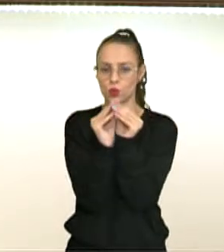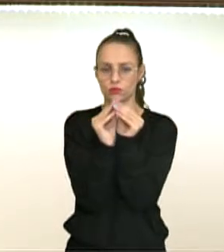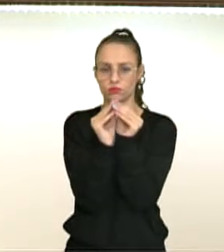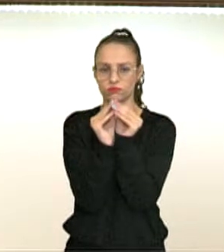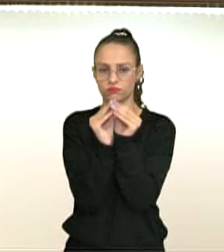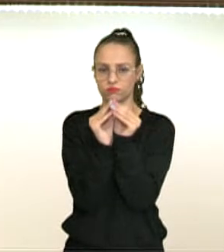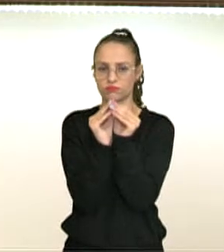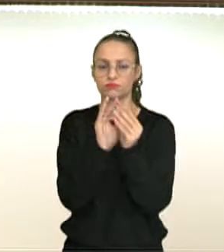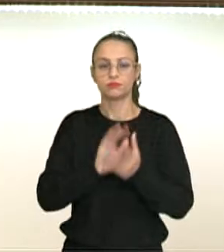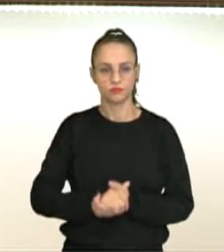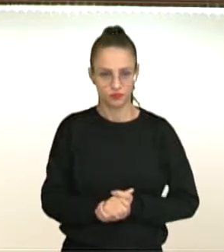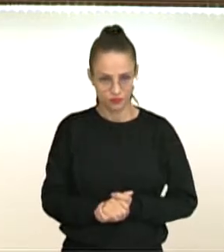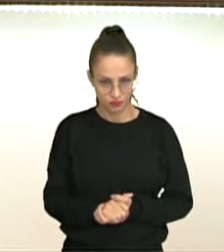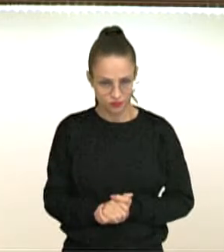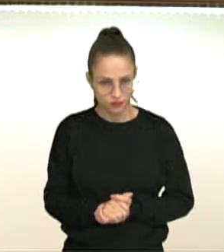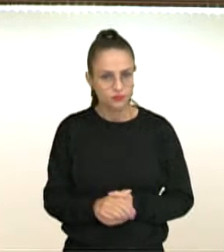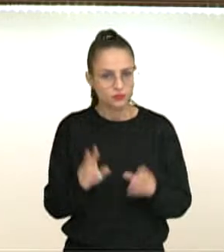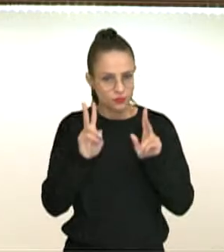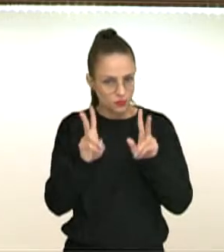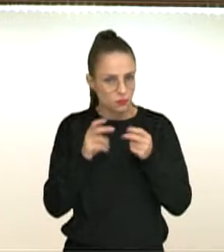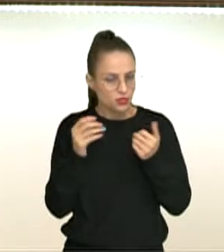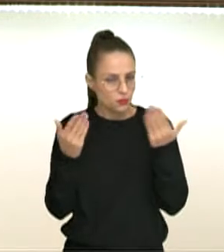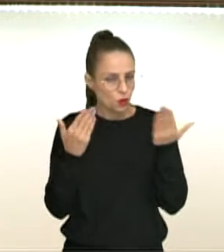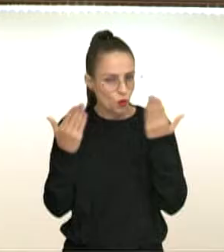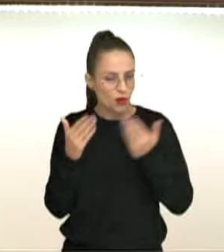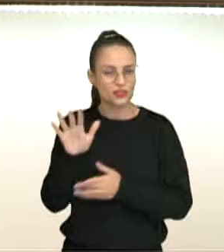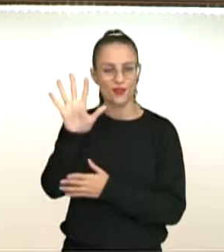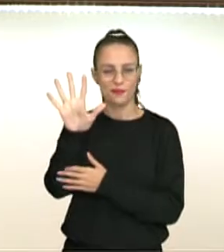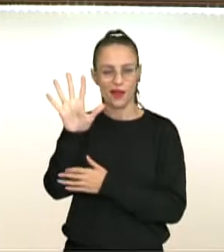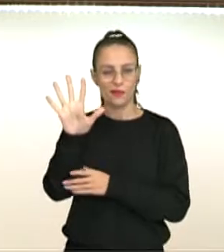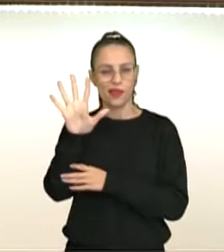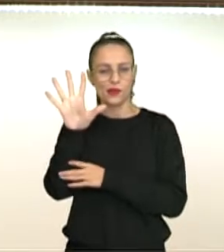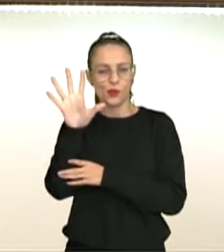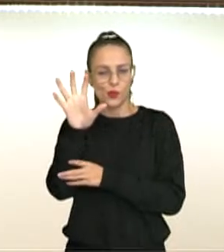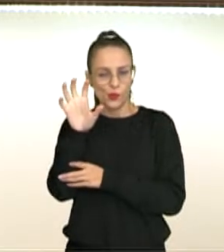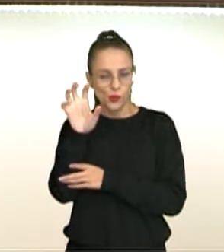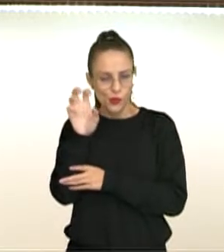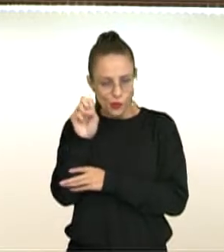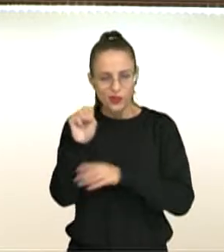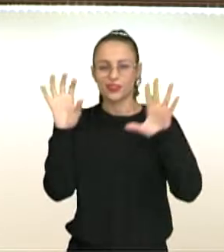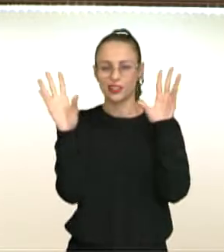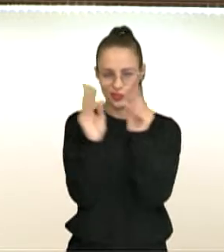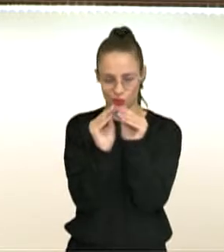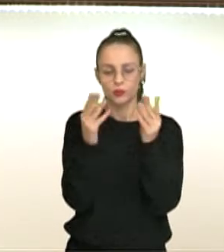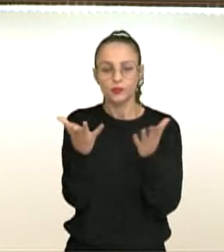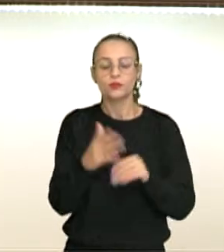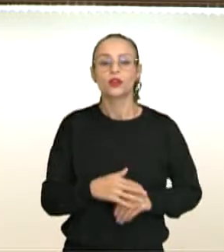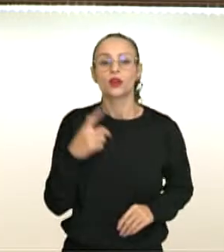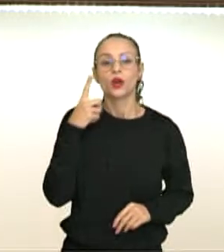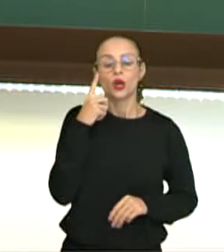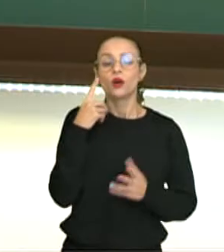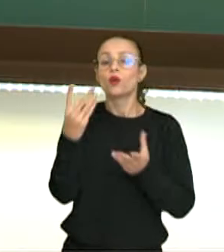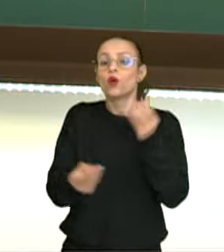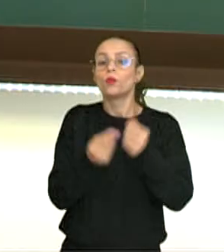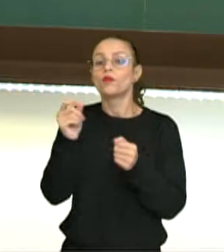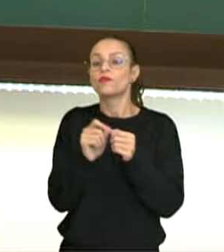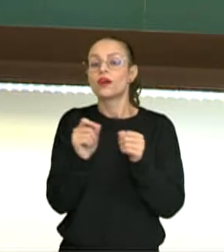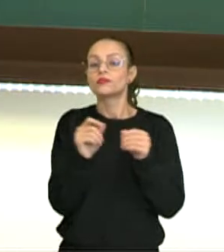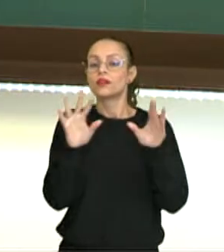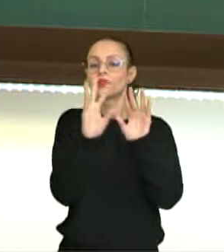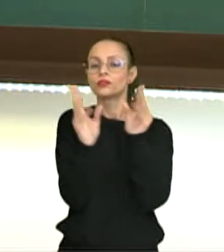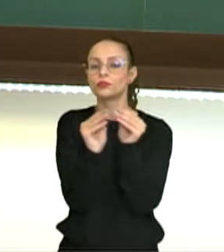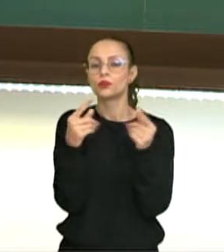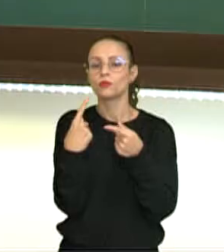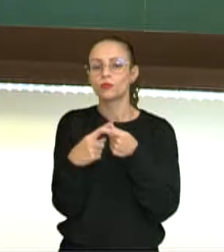resumo. Percebeu a minha analogia? Então, nessa analogia do como fazer o resumo, é legal